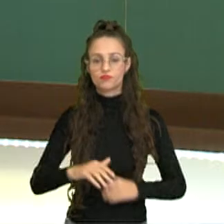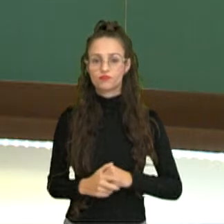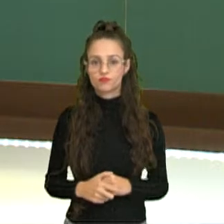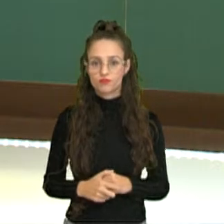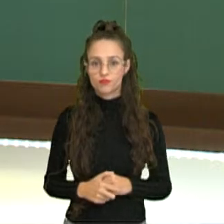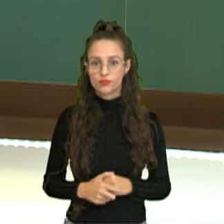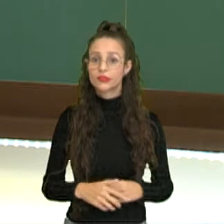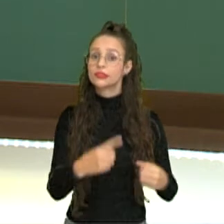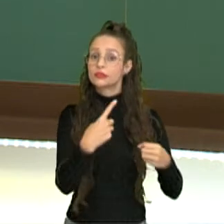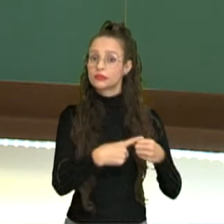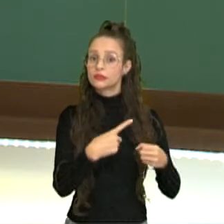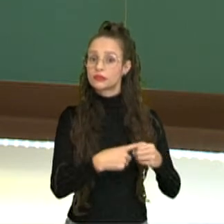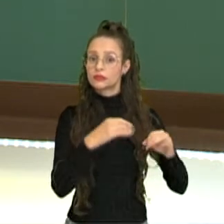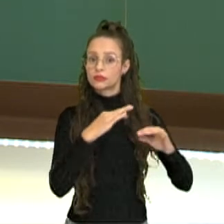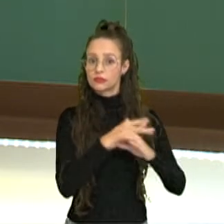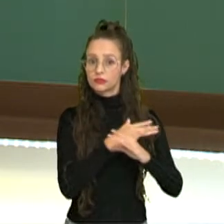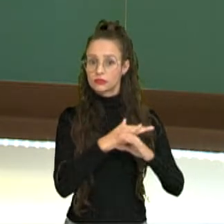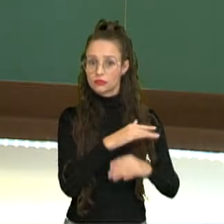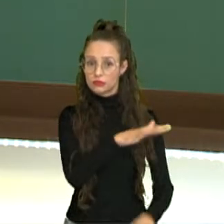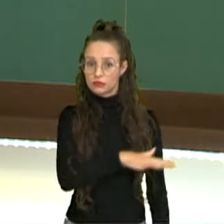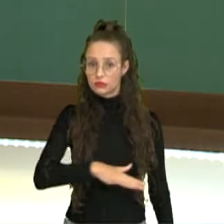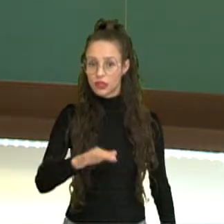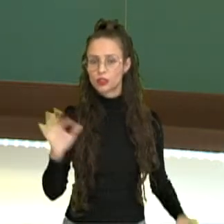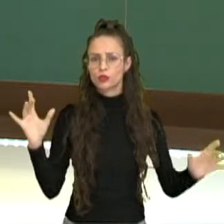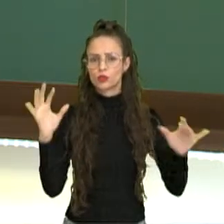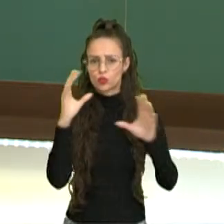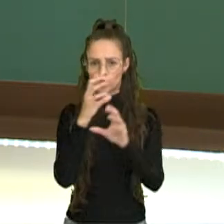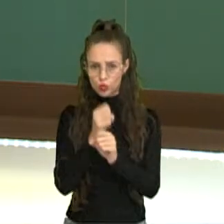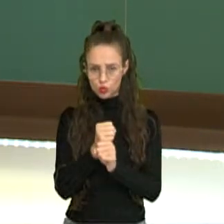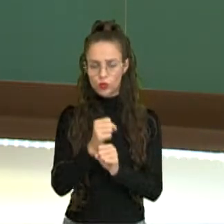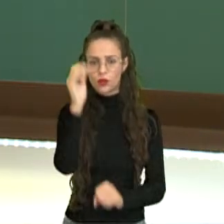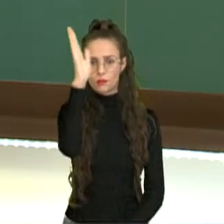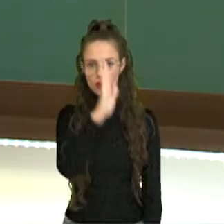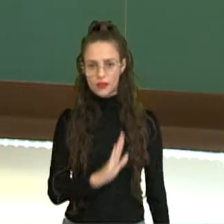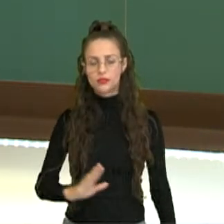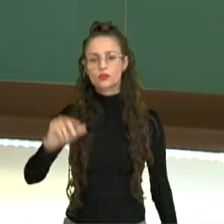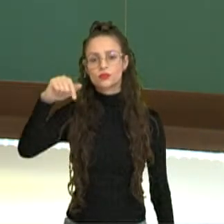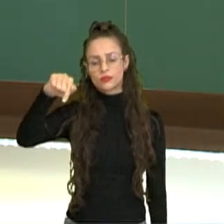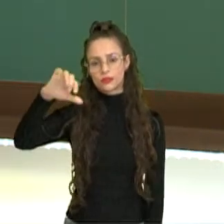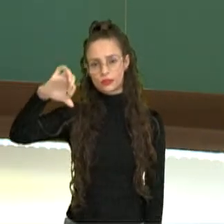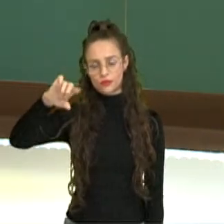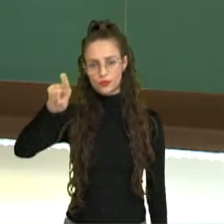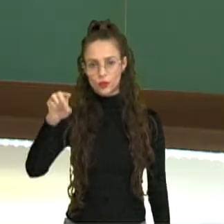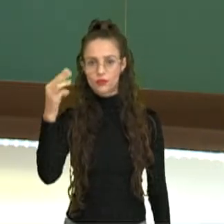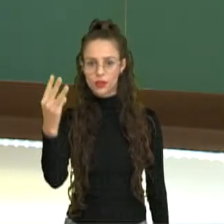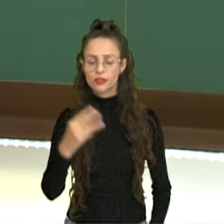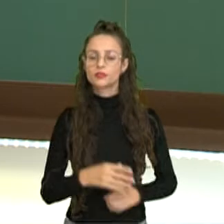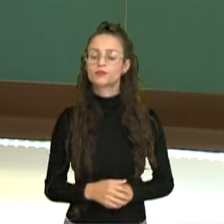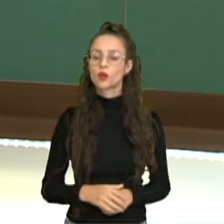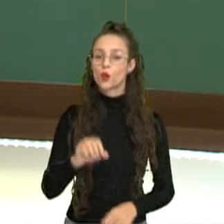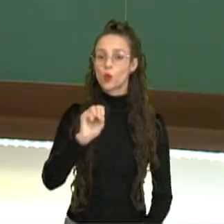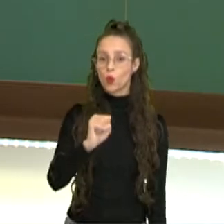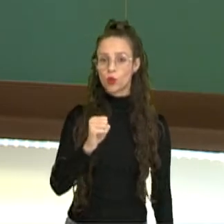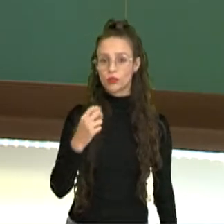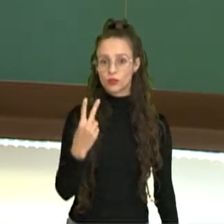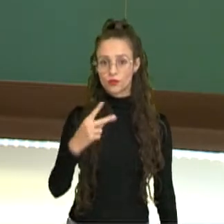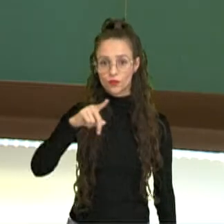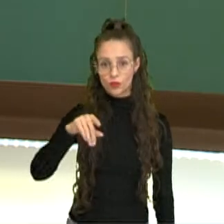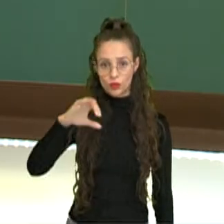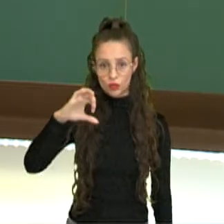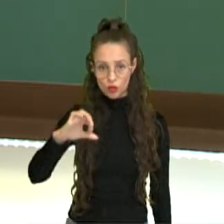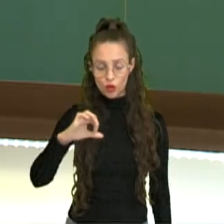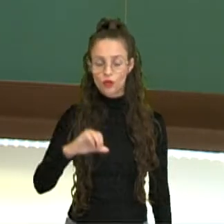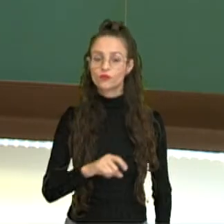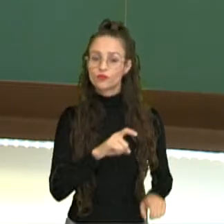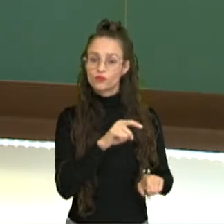região urbana, do total do Brasil de 79,3, eu tenho 82,9 e